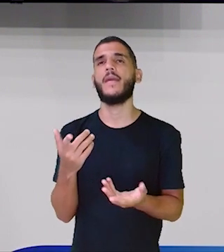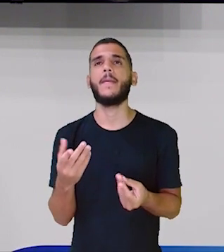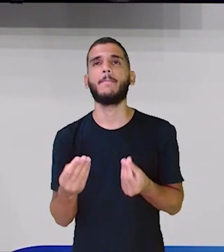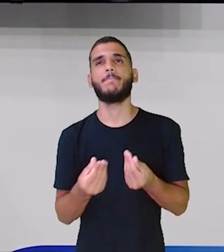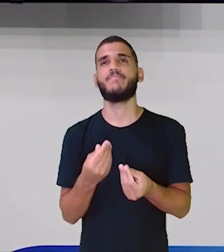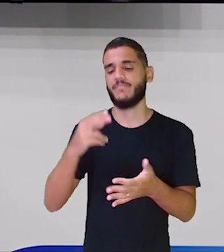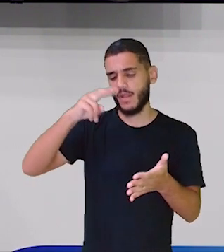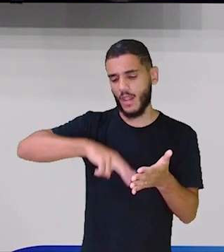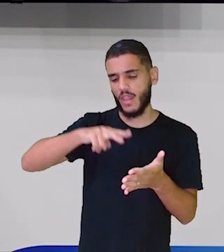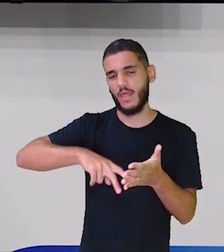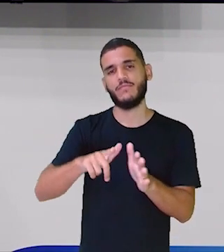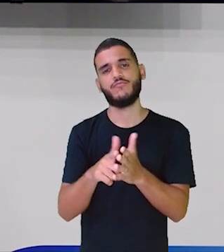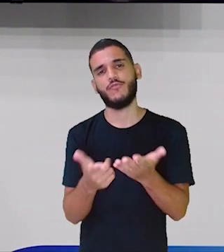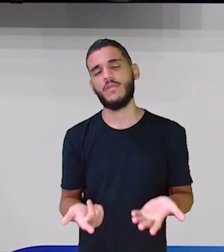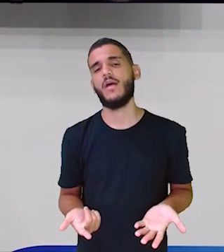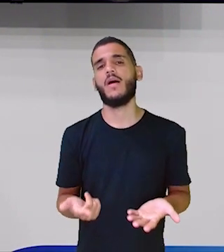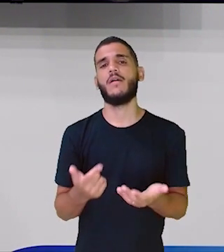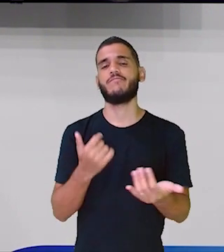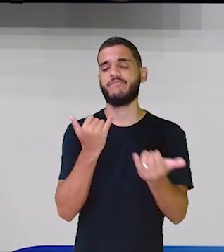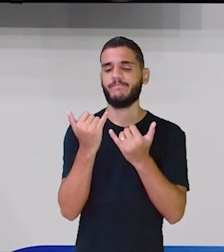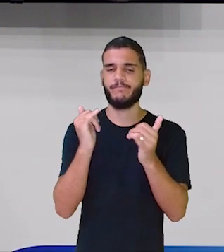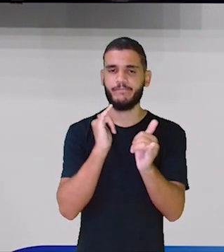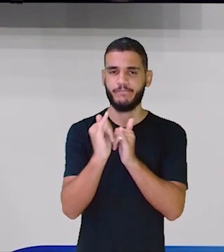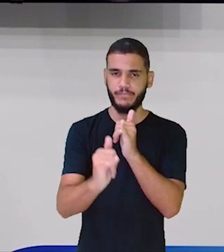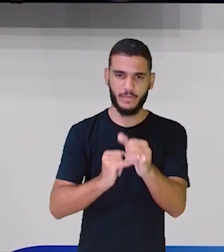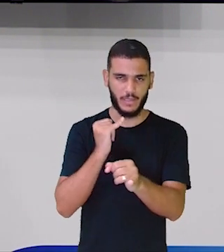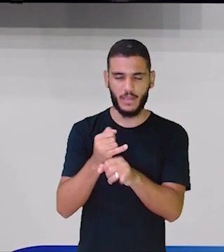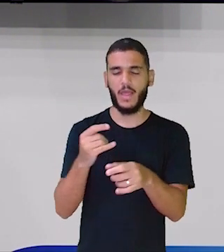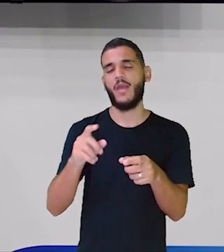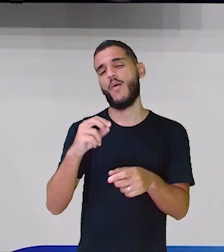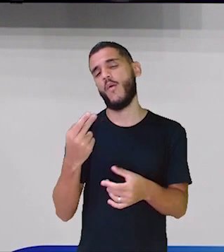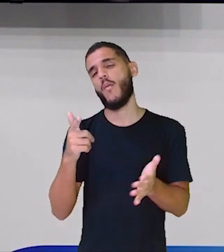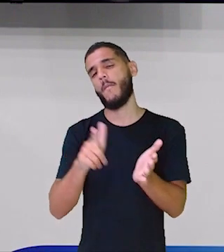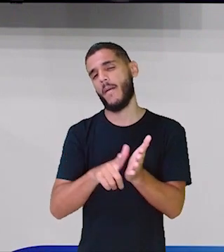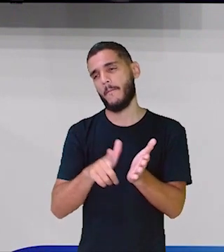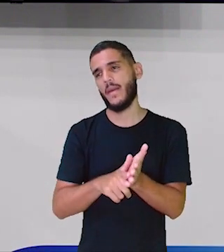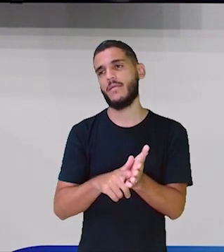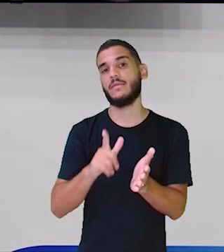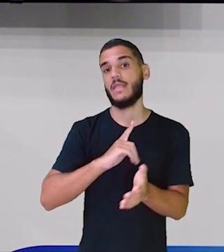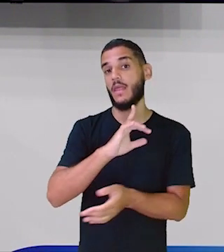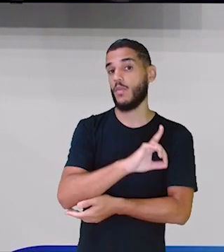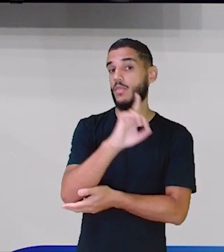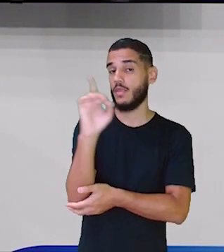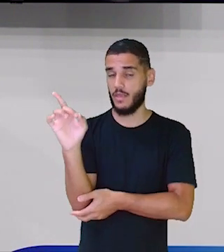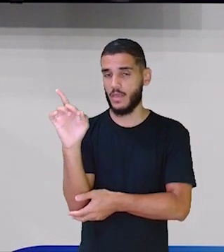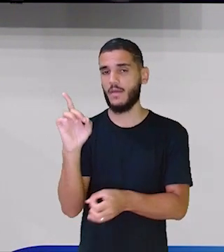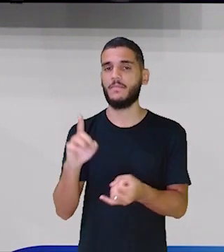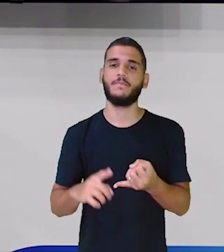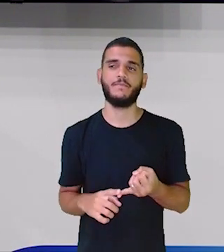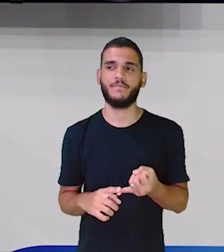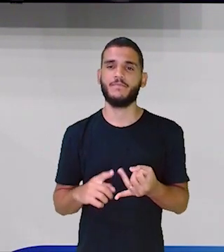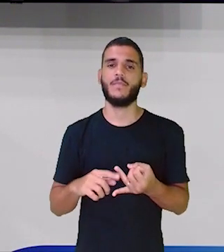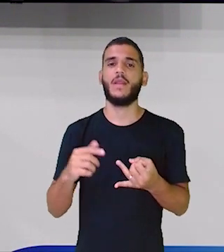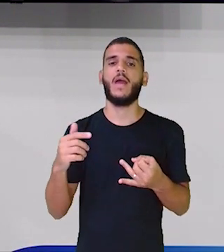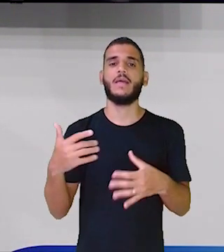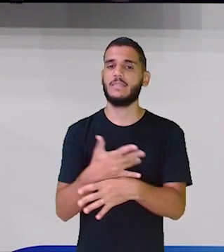jornal, tanto se você lê o jornal na internet como no papel, sempre tem assim a data, tem a